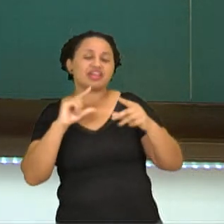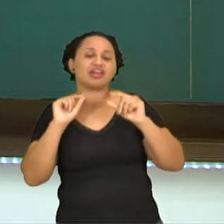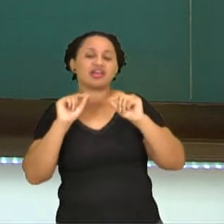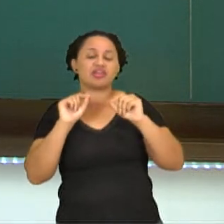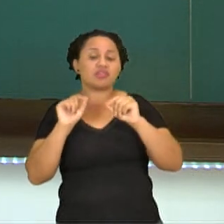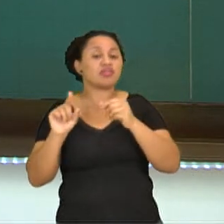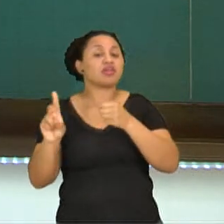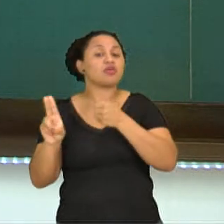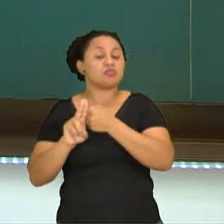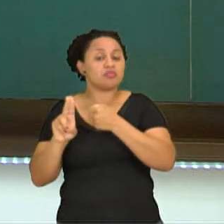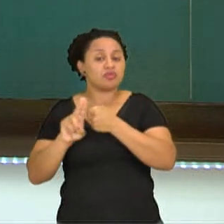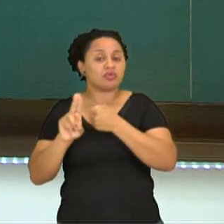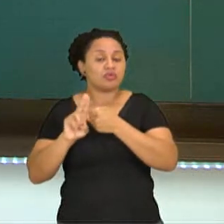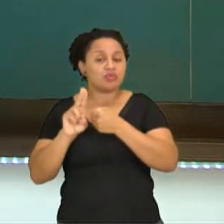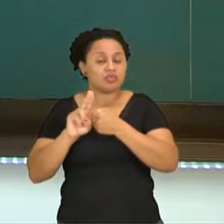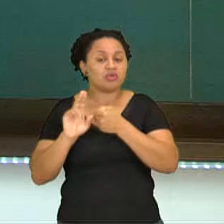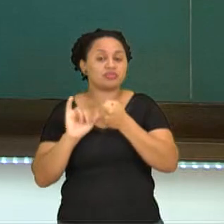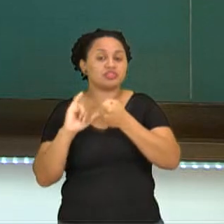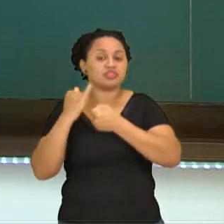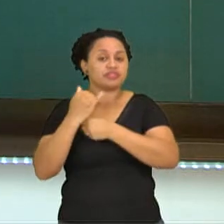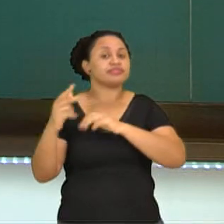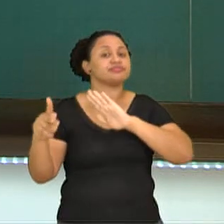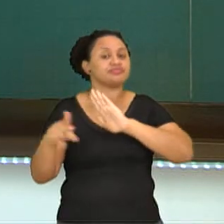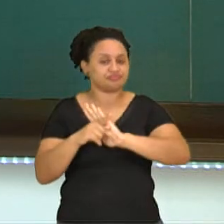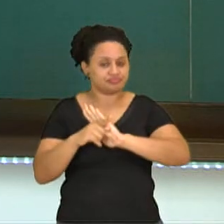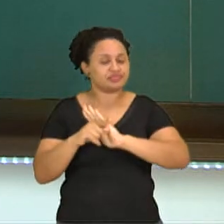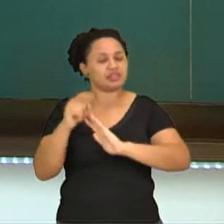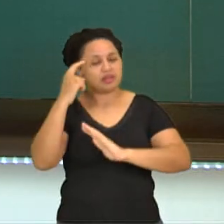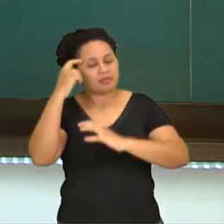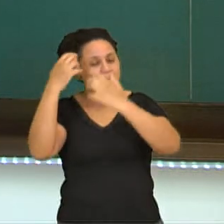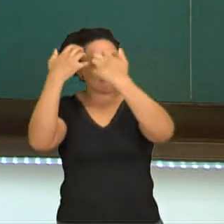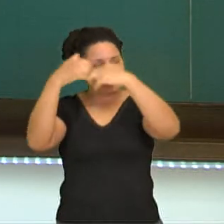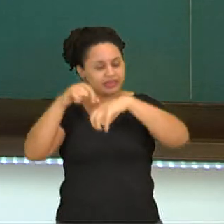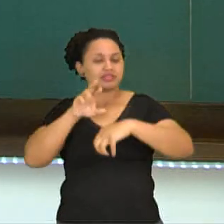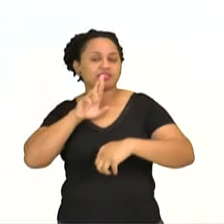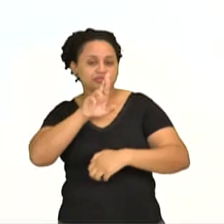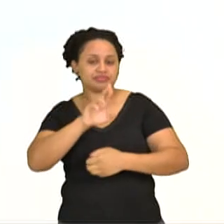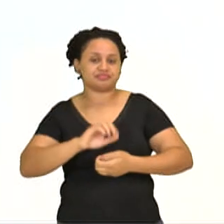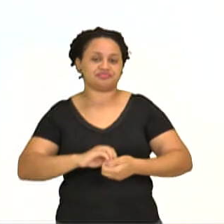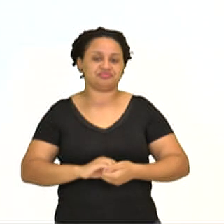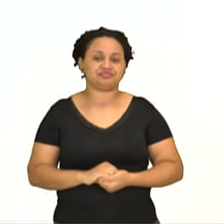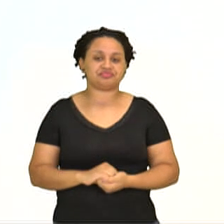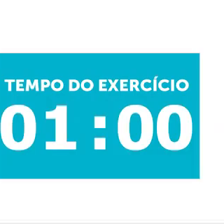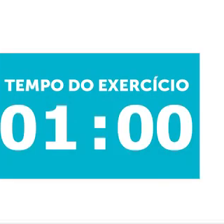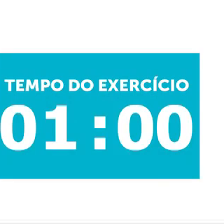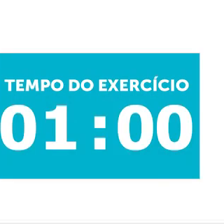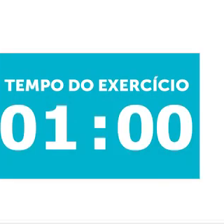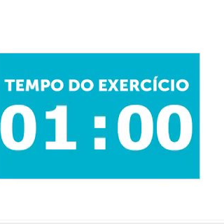o possessivo adjetivo? Pensa e responde aí.